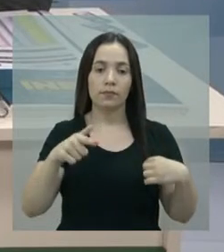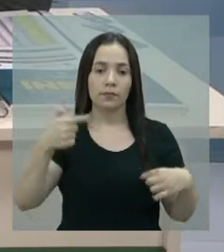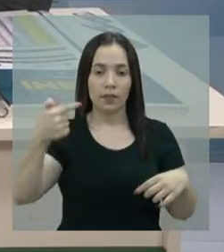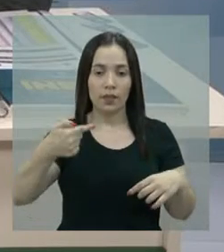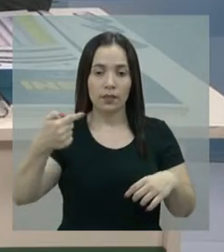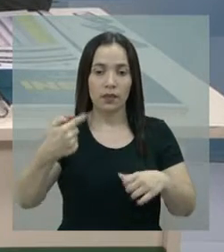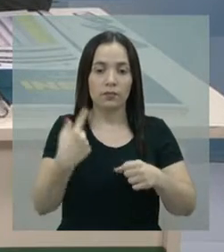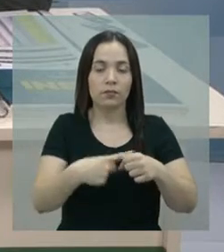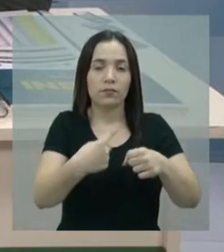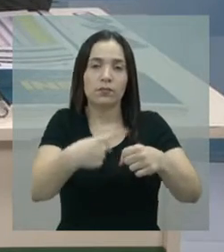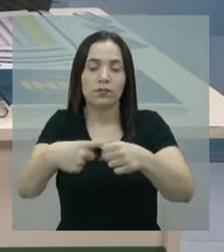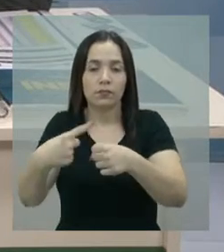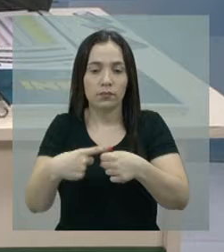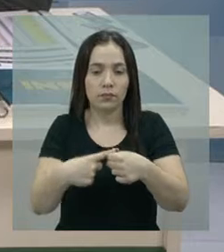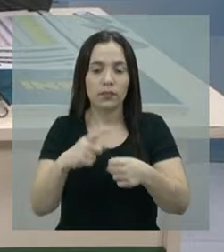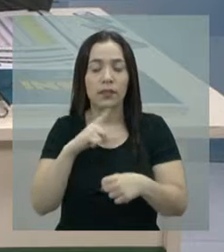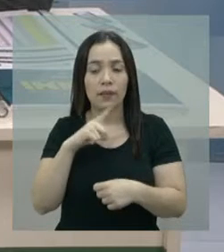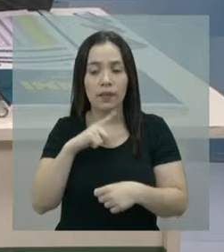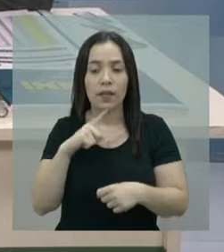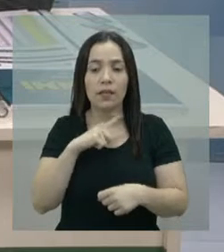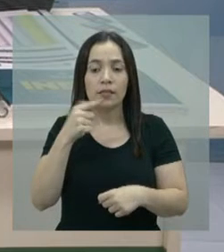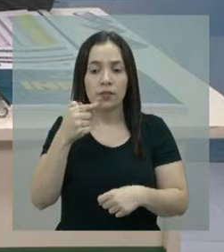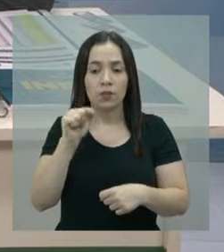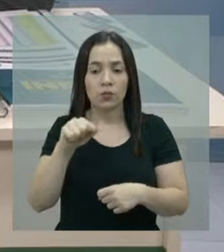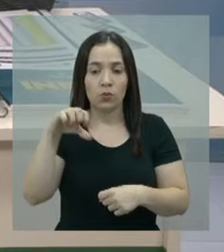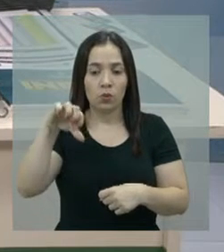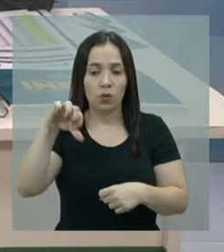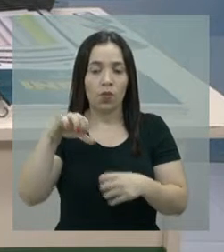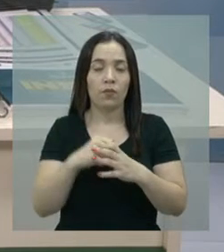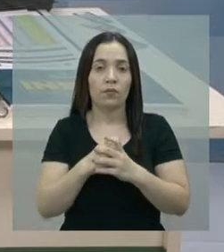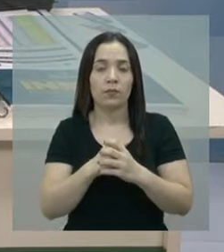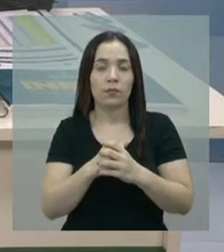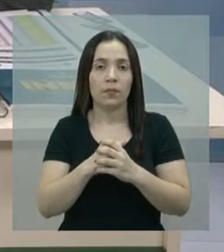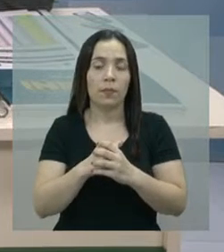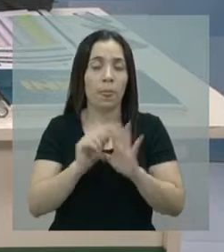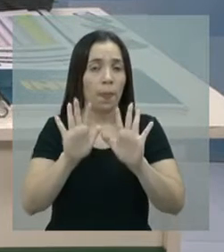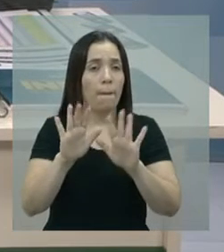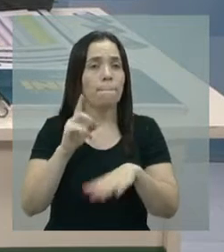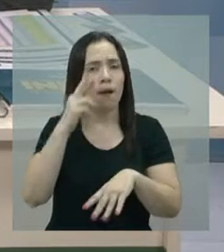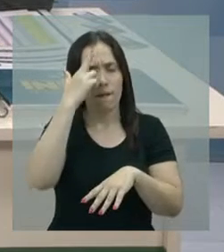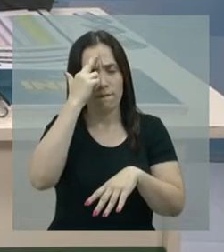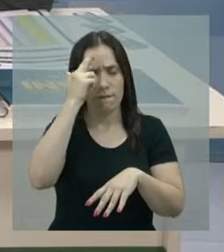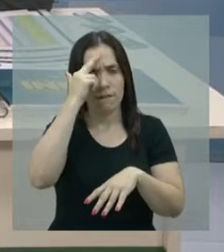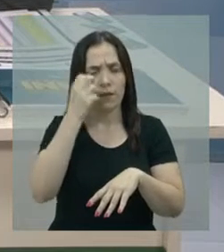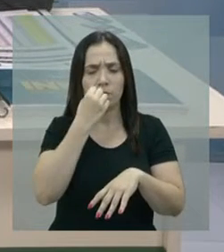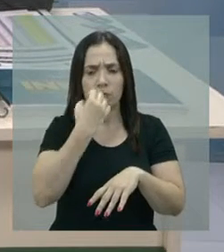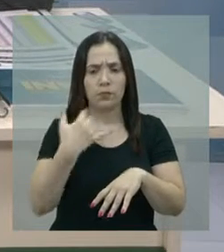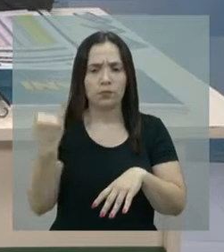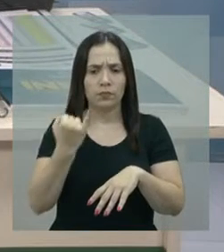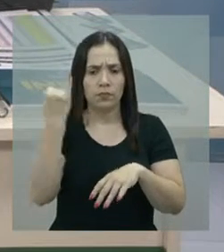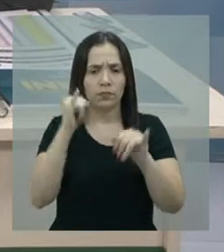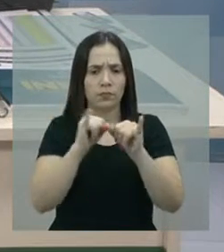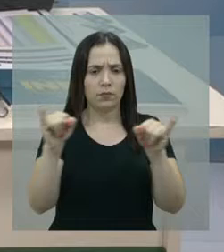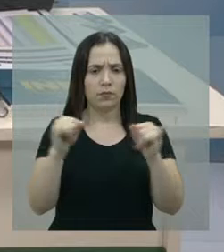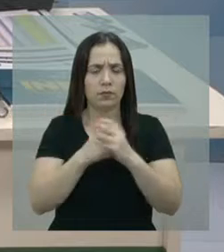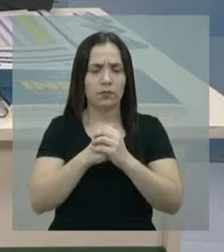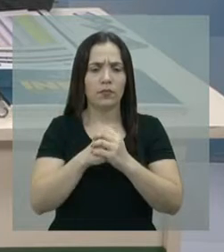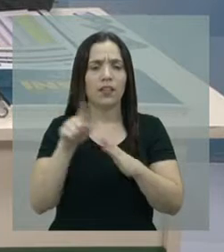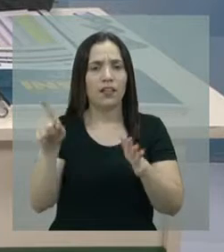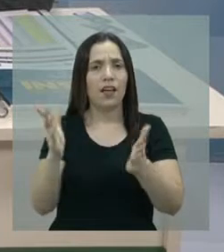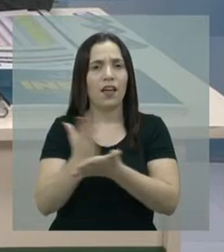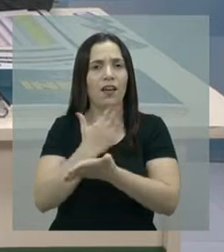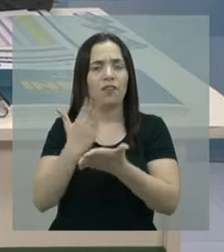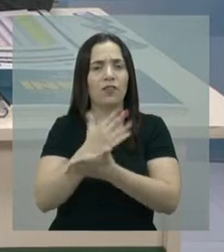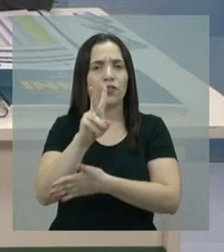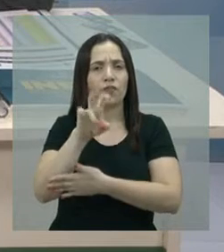município nesse desempenho, tem uma média 7,9, mas deixa eu fazer uma reflexão importante sobre... Foi até capa da Veja, né? Foi,